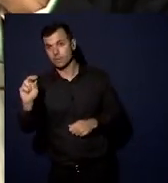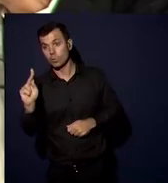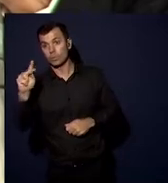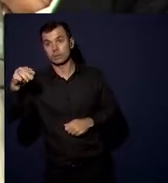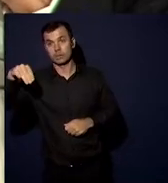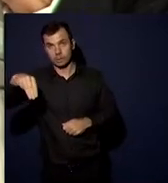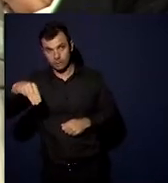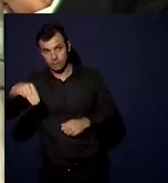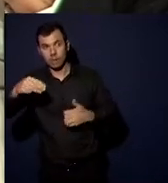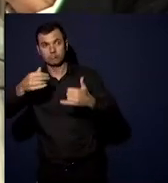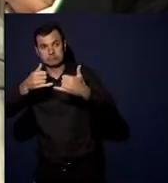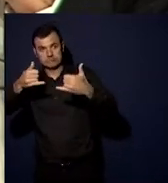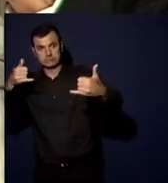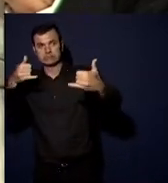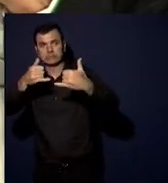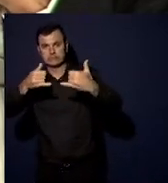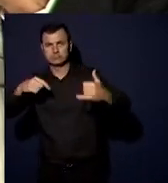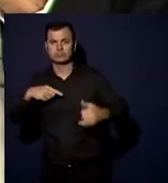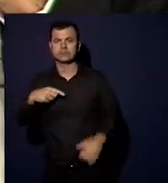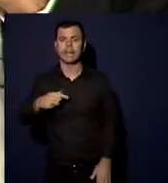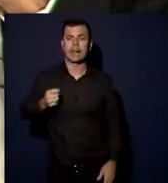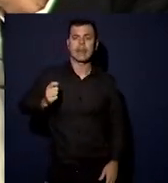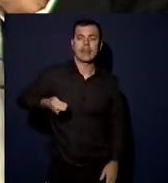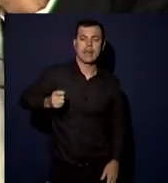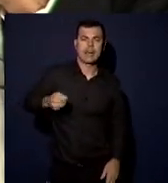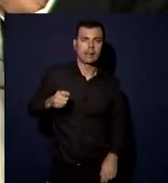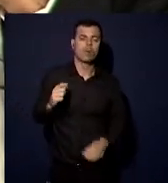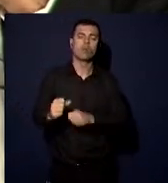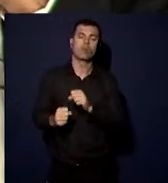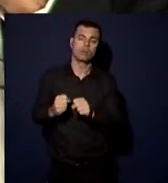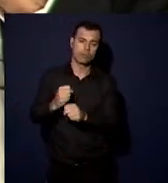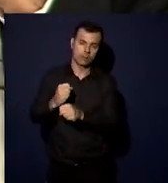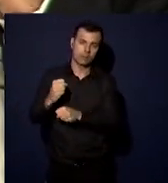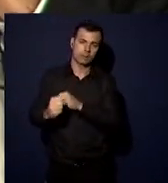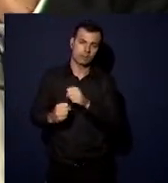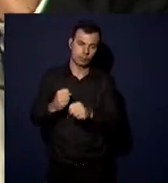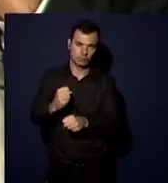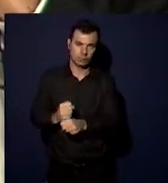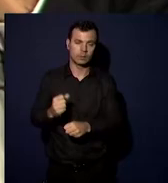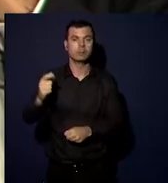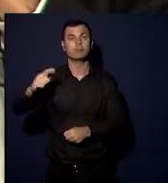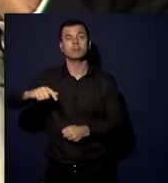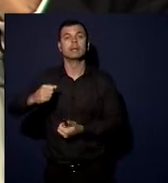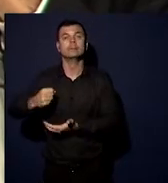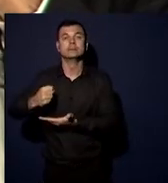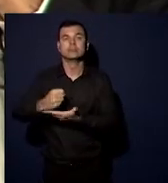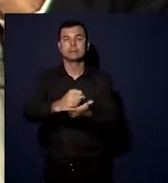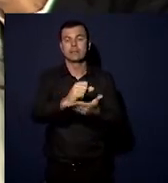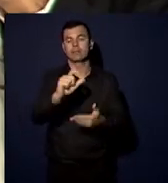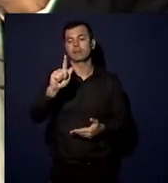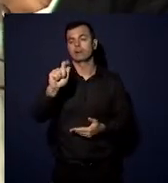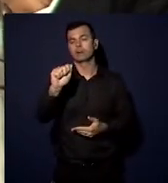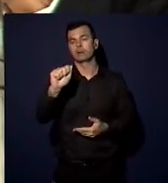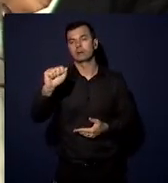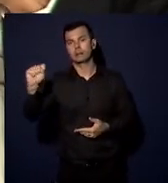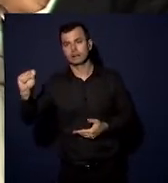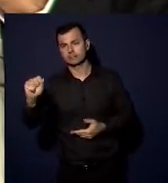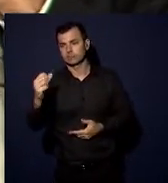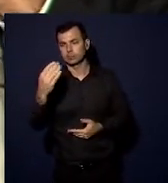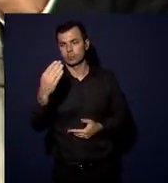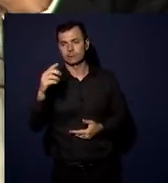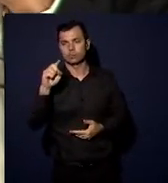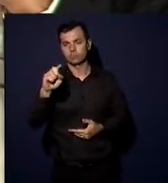sempre a cada ano e na área de transporte de gás 4.500 km de gasodutos